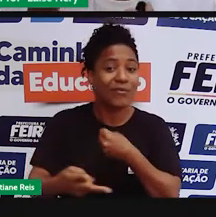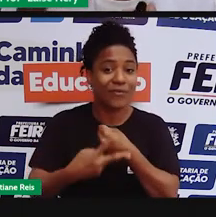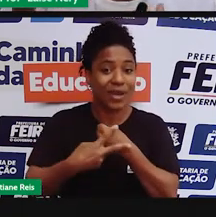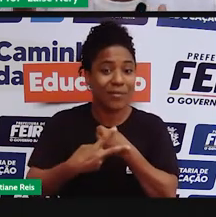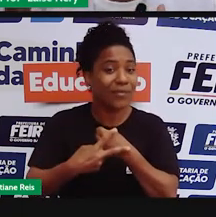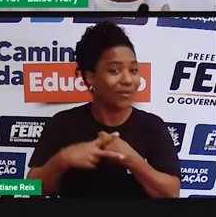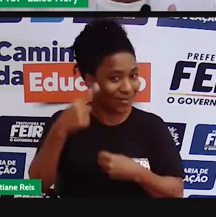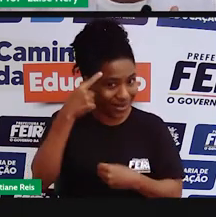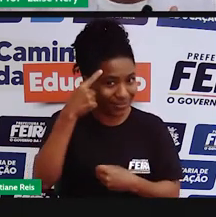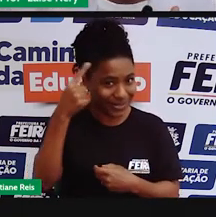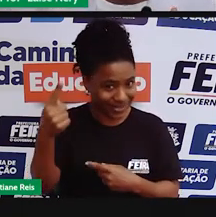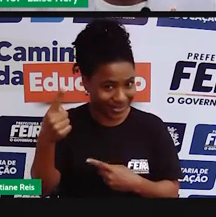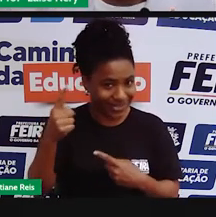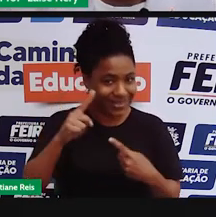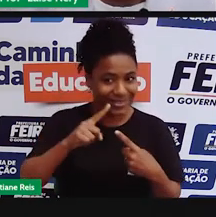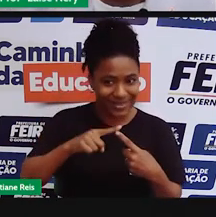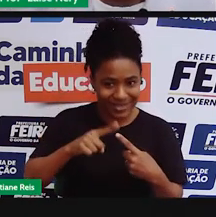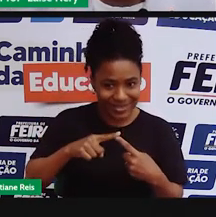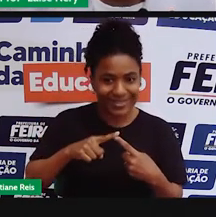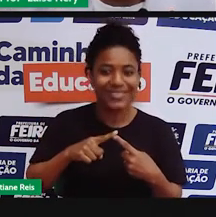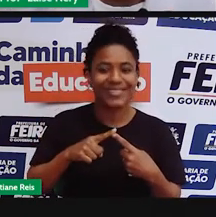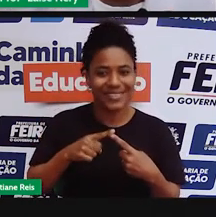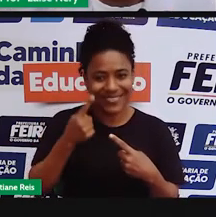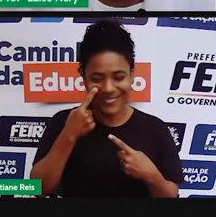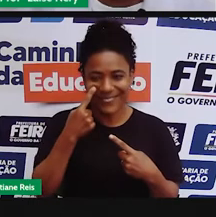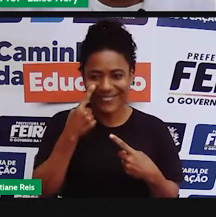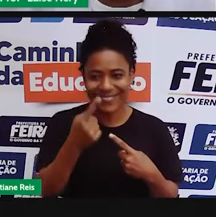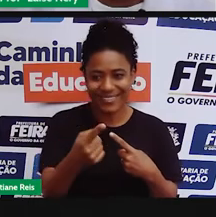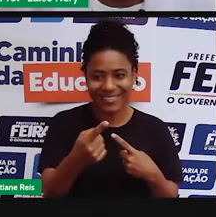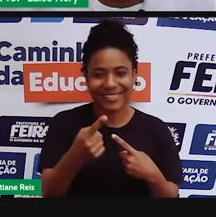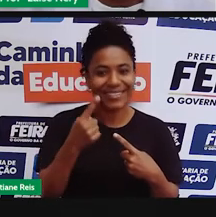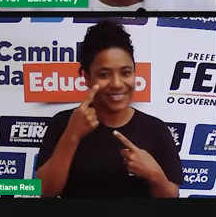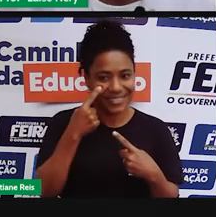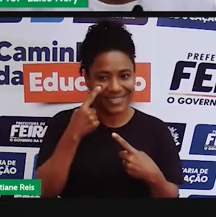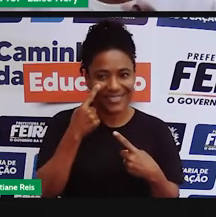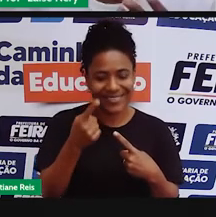lá, lembrar? Está aqui na sua tela, na sua frente.